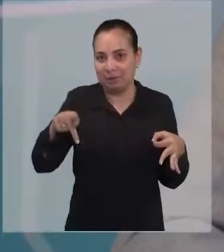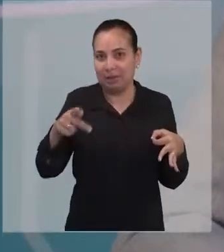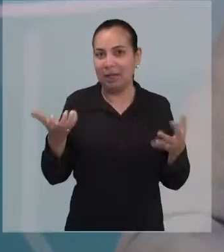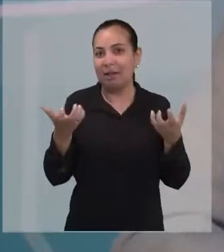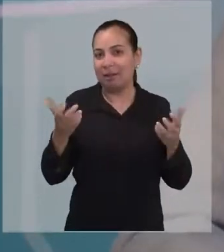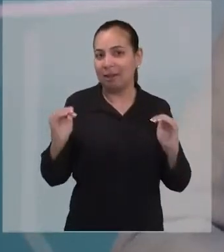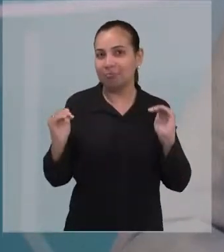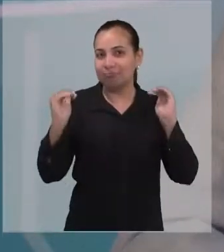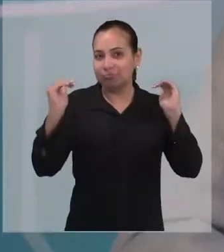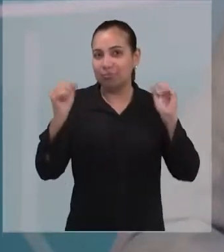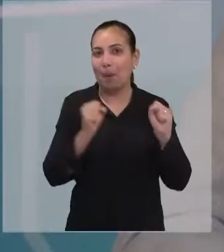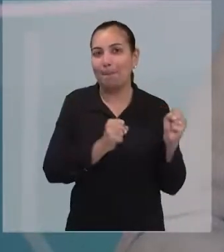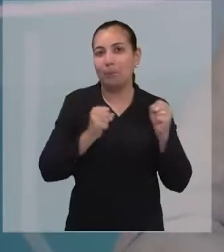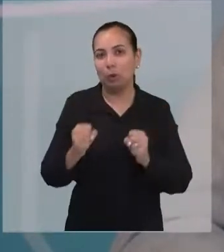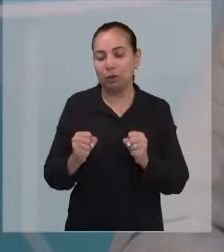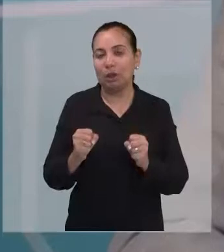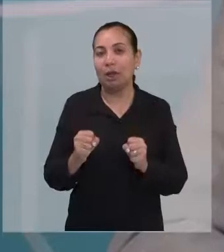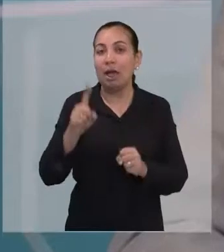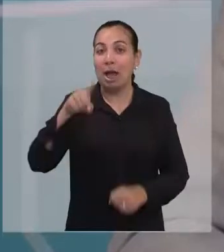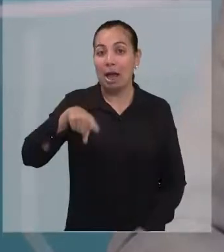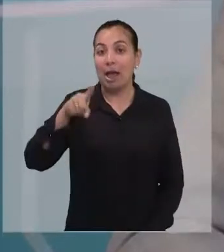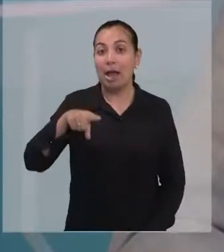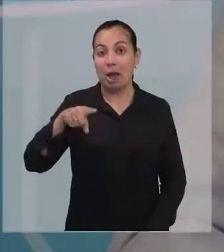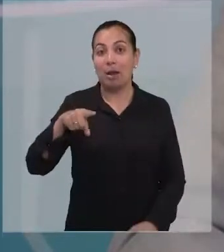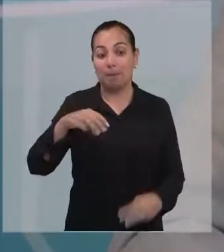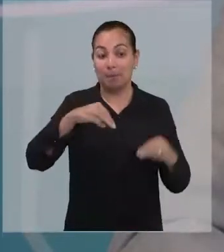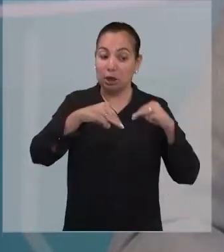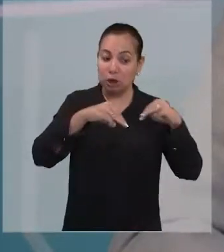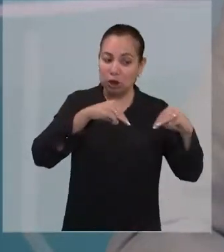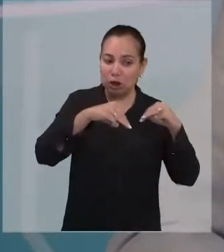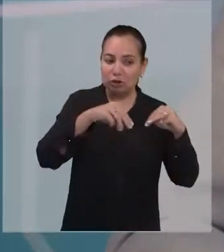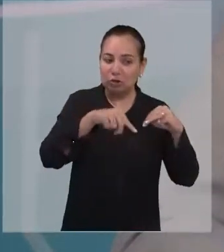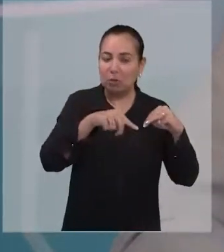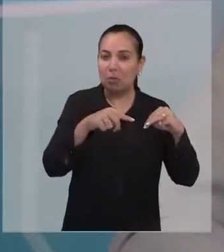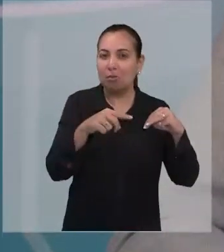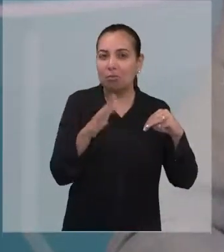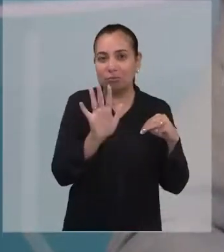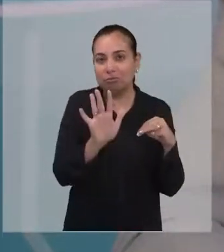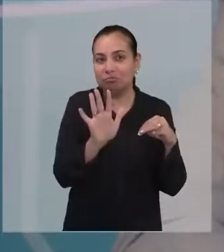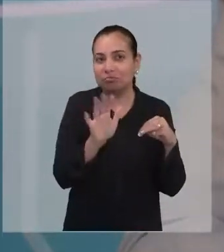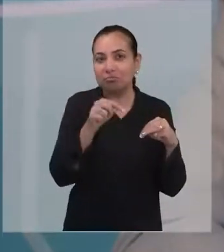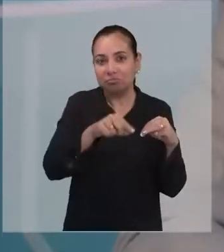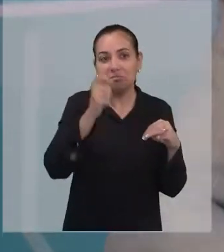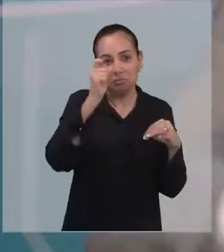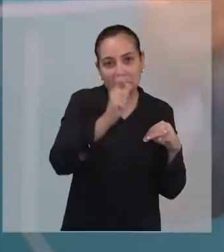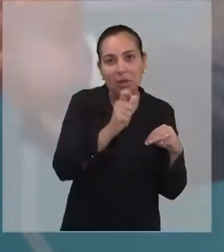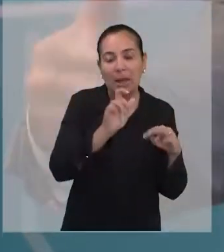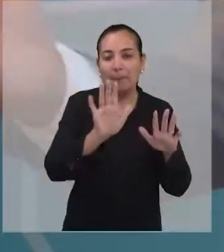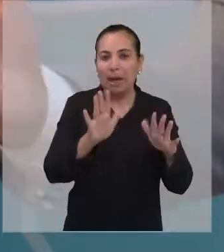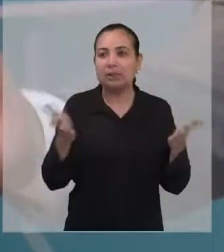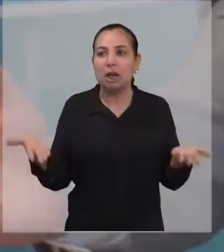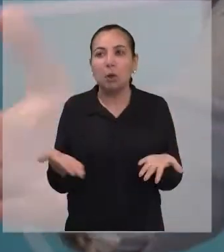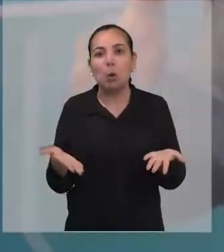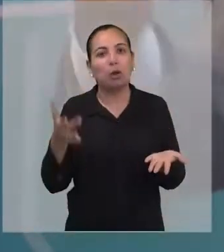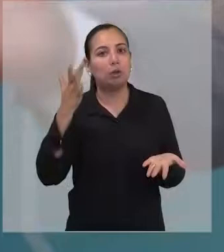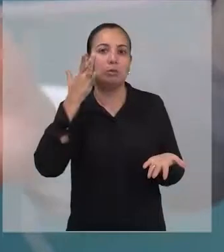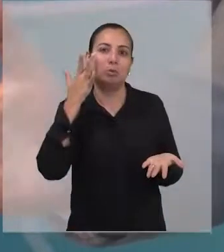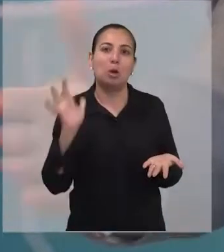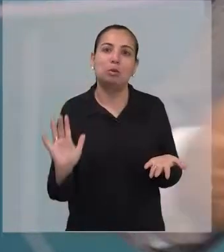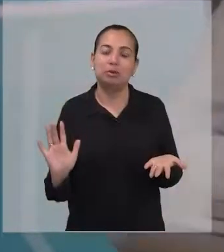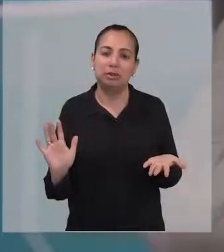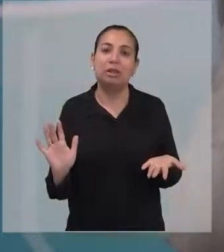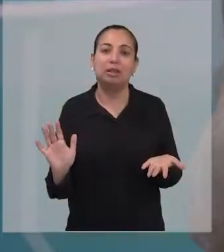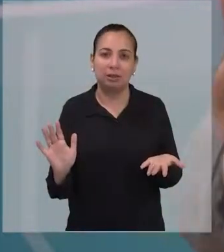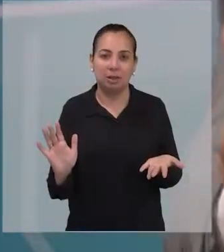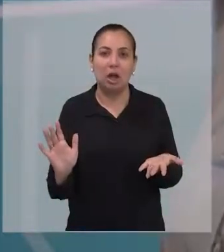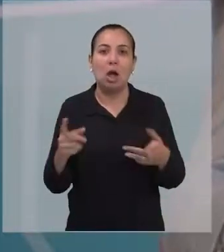o ser ministro do Supremo era um plano B. Agora, eu acho que ele não tem A nem B. Ou pode ter o A... Passado o tempo agora, 2